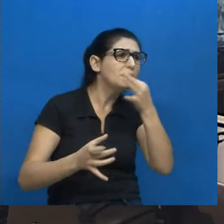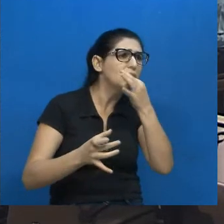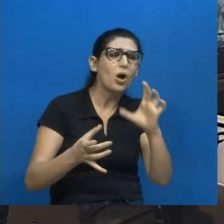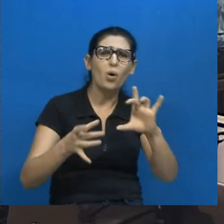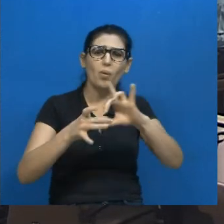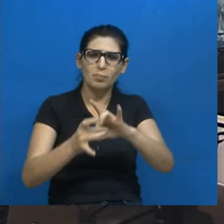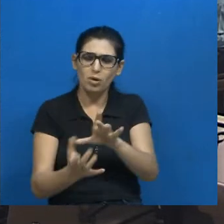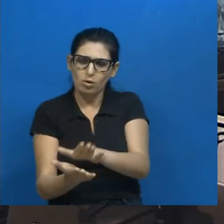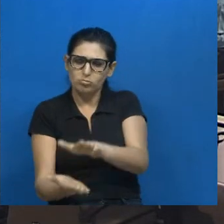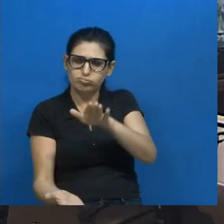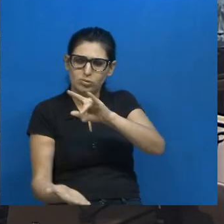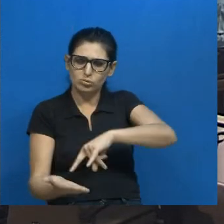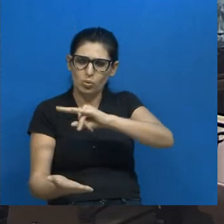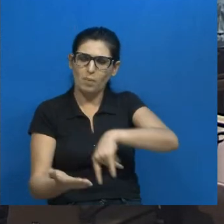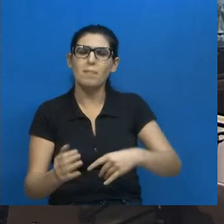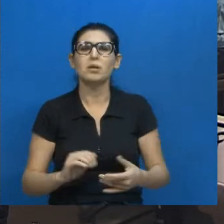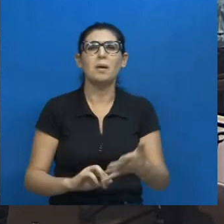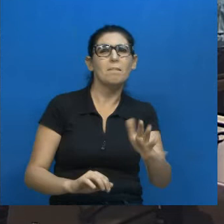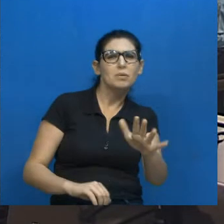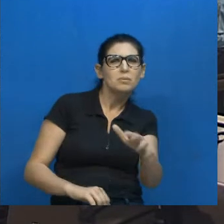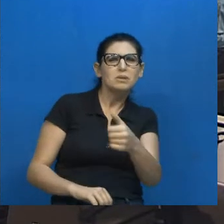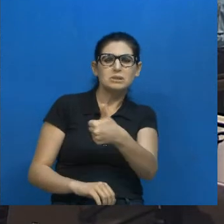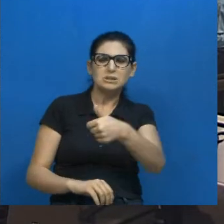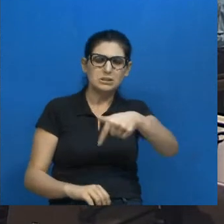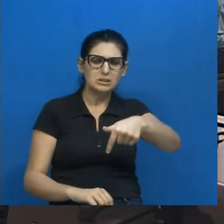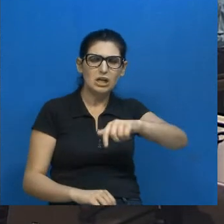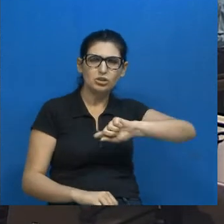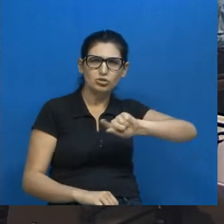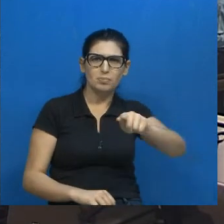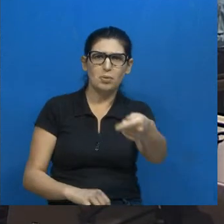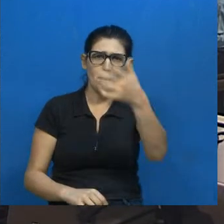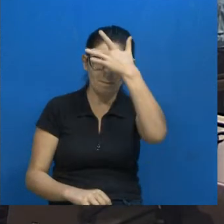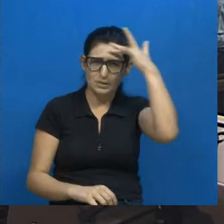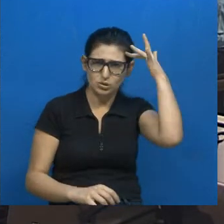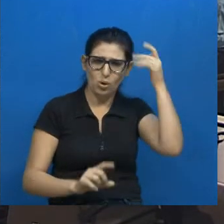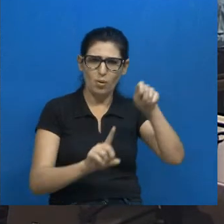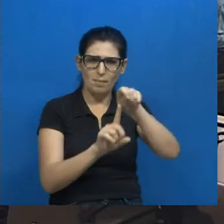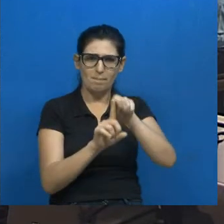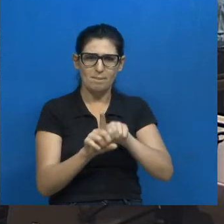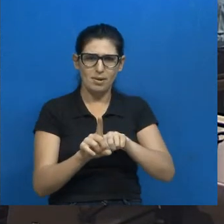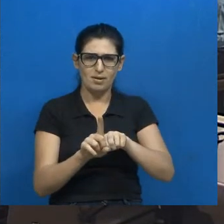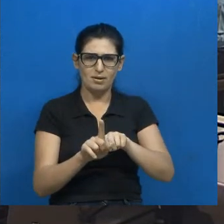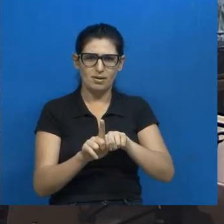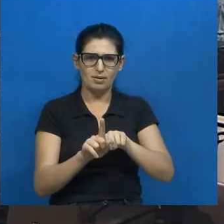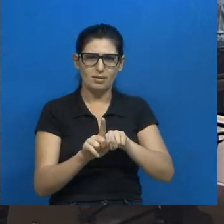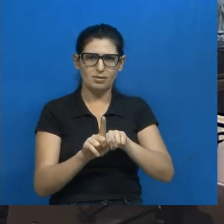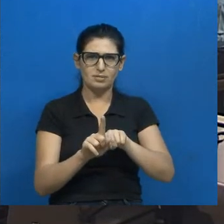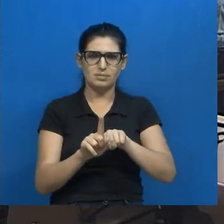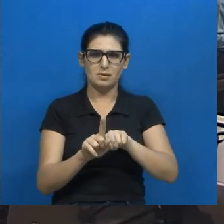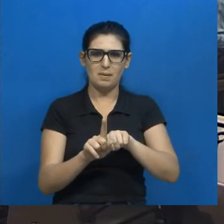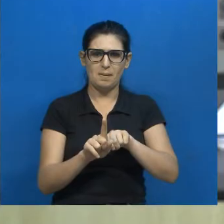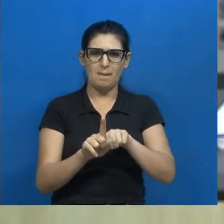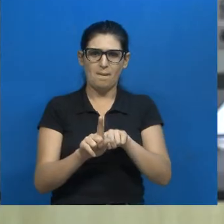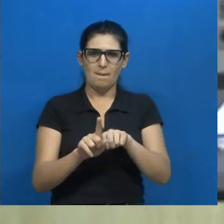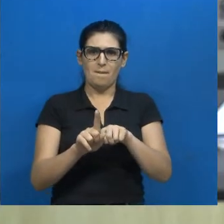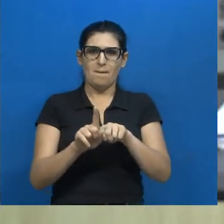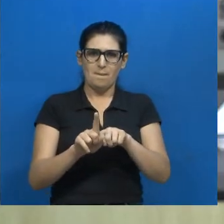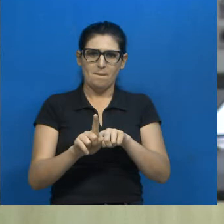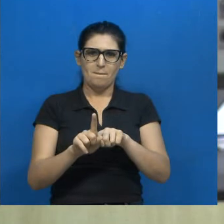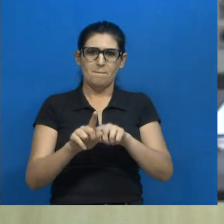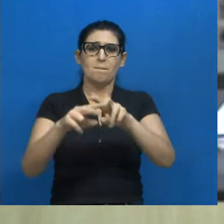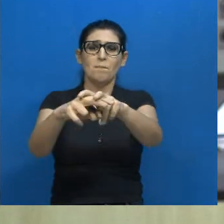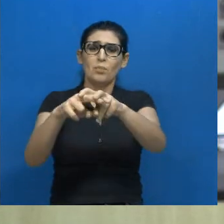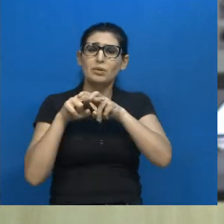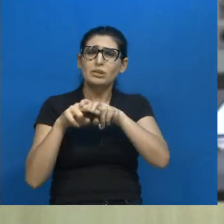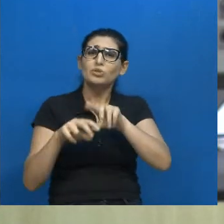média de 17 mil passageiros por mês. Sendo essas linhas, por isso que a gente